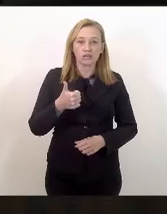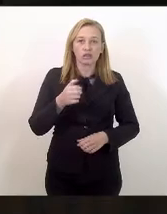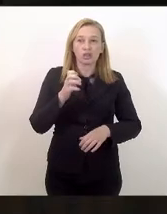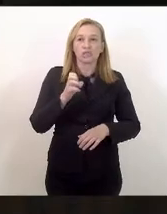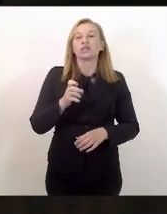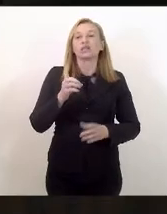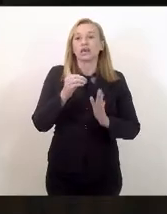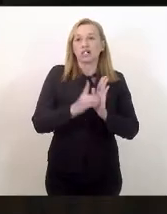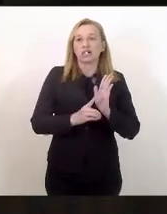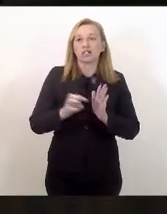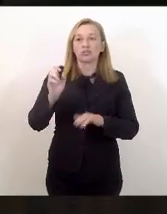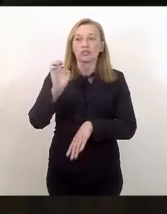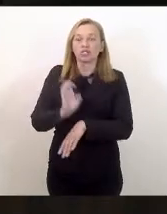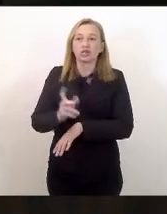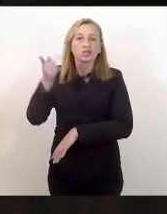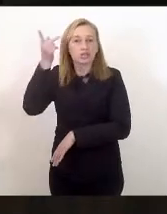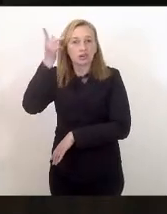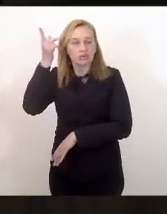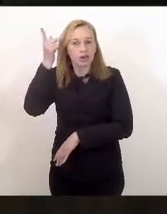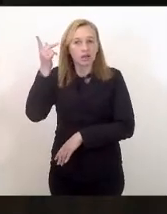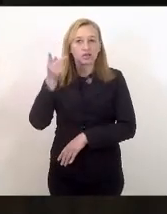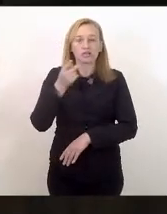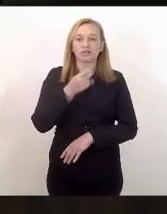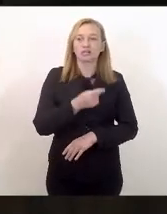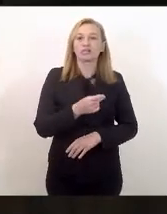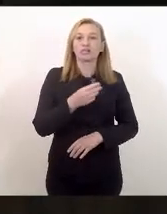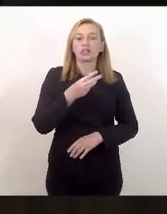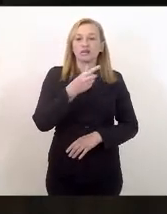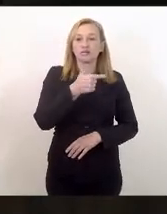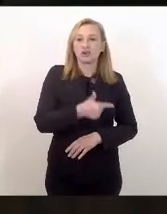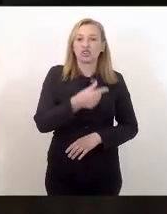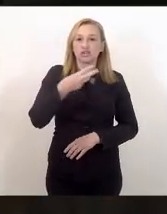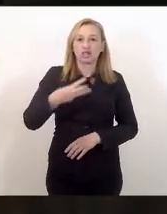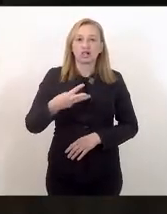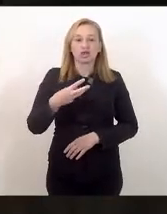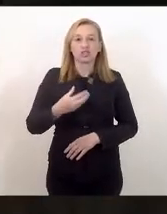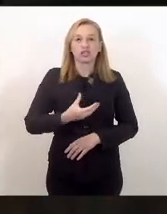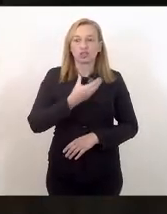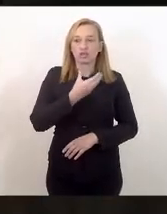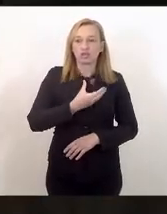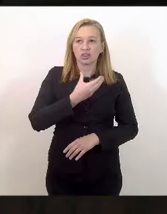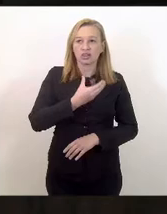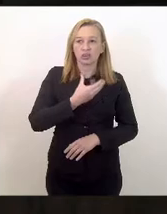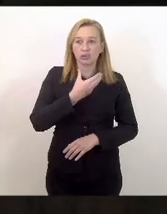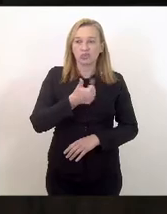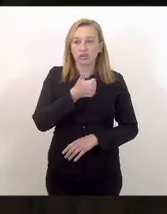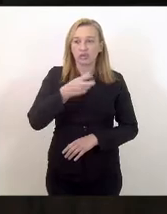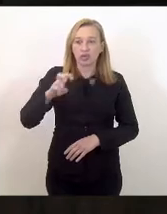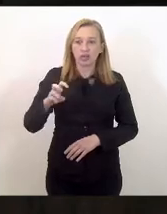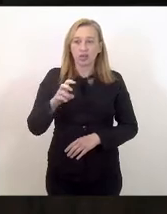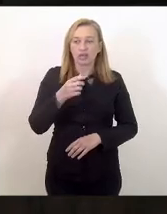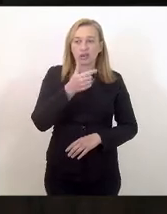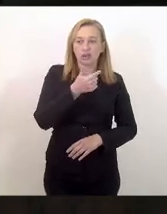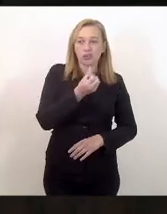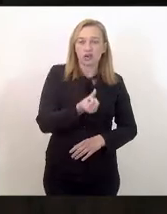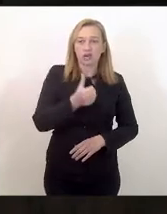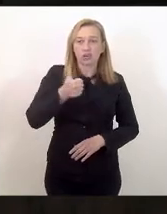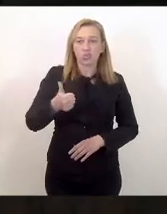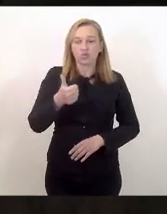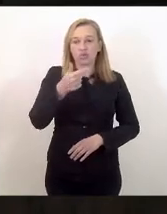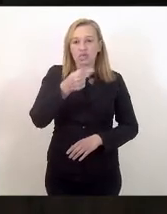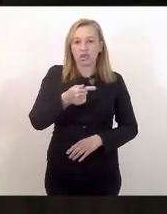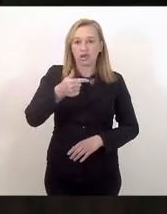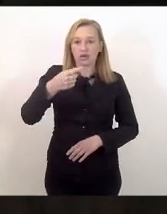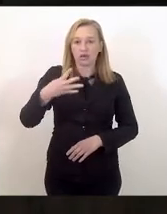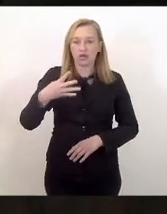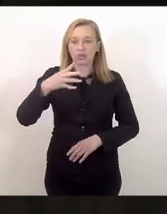Paulo, 61745, de 23 de dezembro de 2015, bem como no artigo 1º do Decreto do Estado de São Paulo, 61746, de